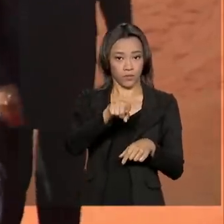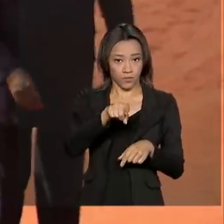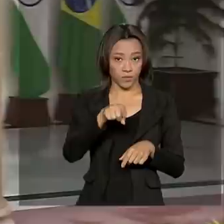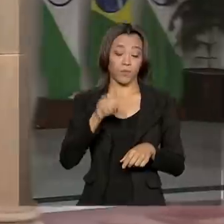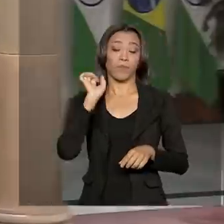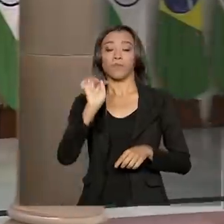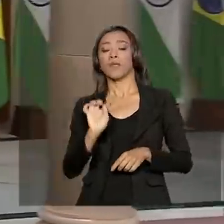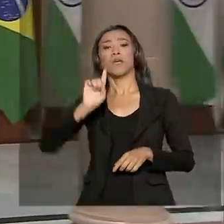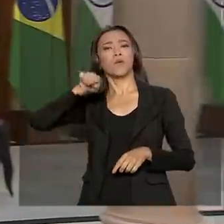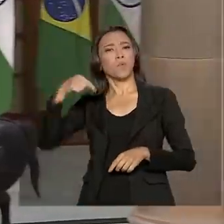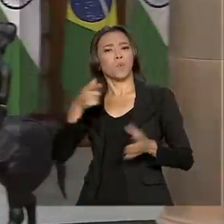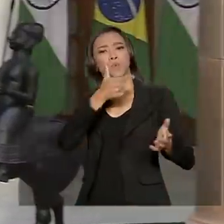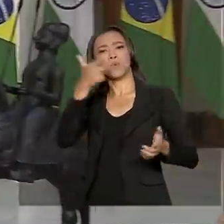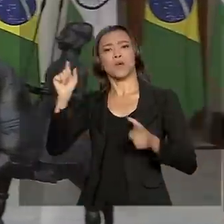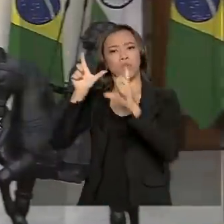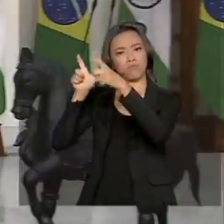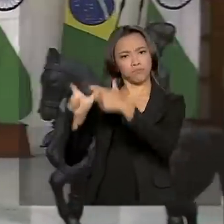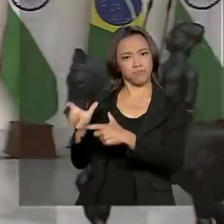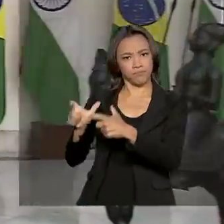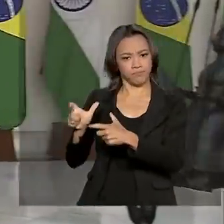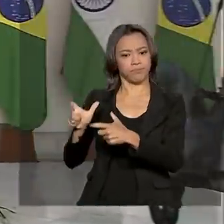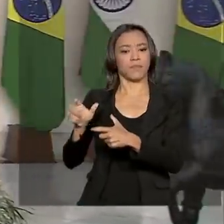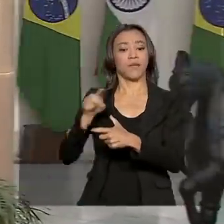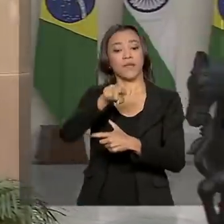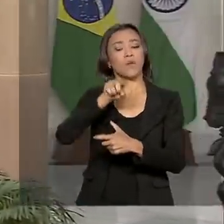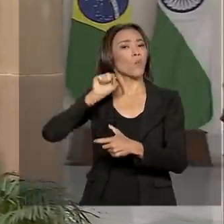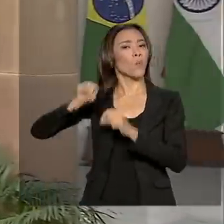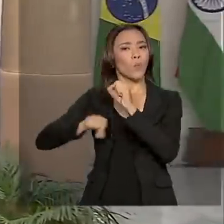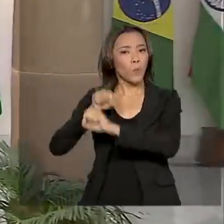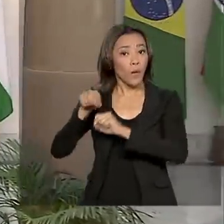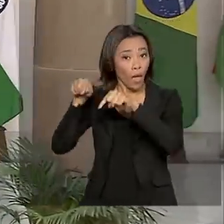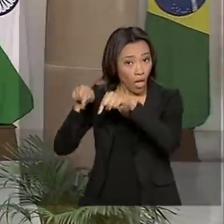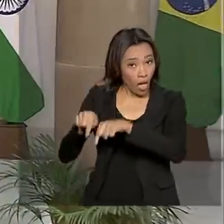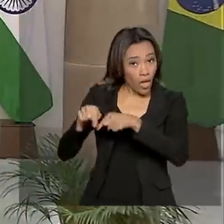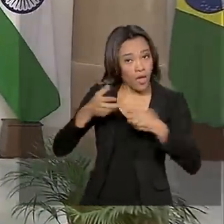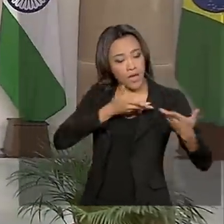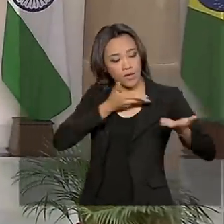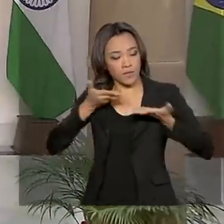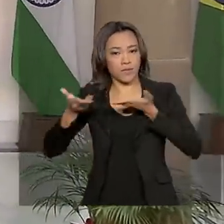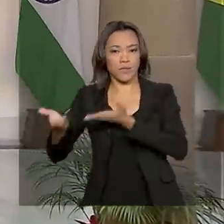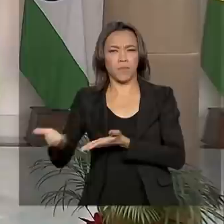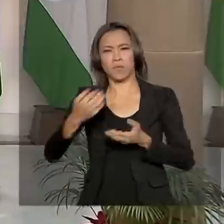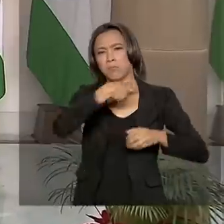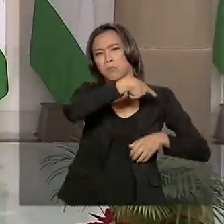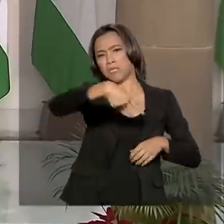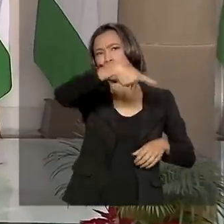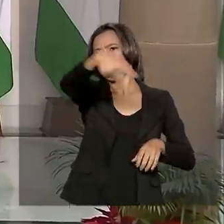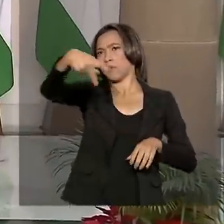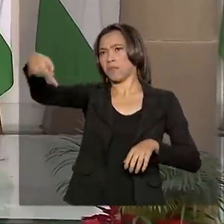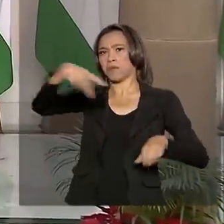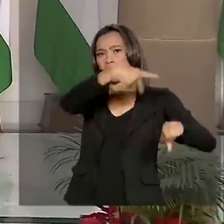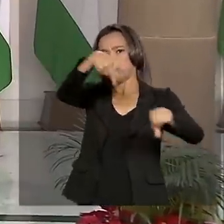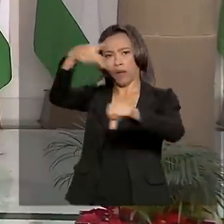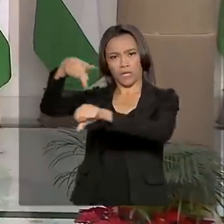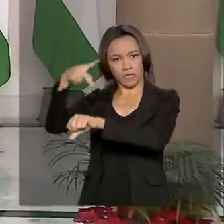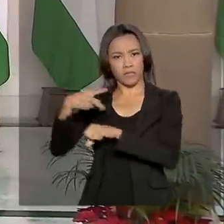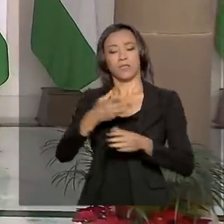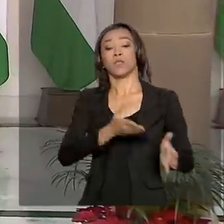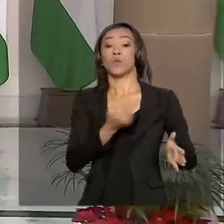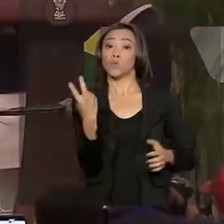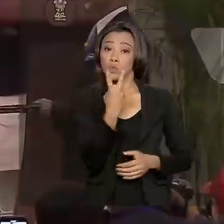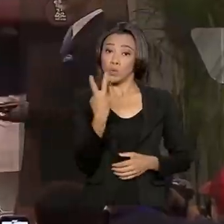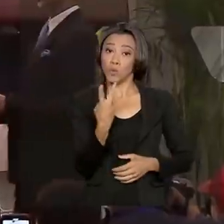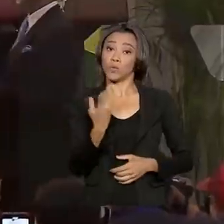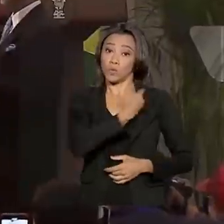Em outro palácio, a Hyderabad House, local destinado à recepção de chefes de Estado, representantes dos dois